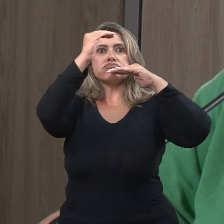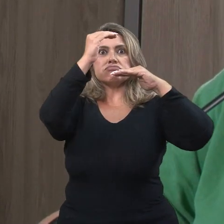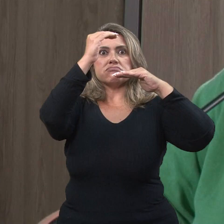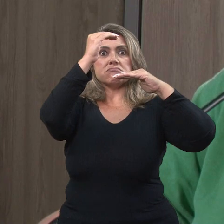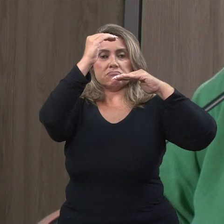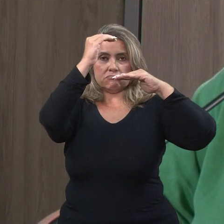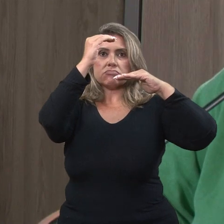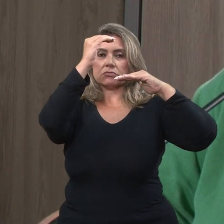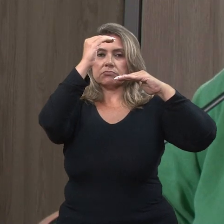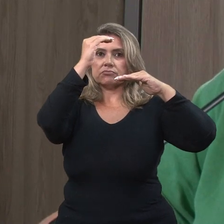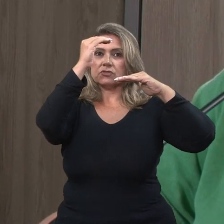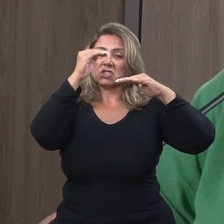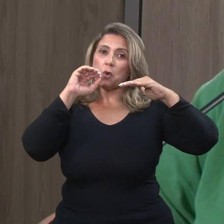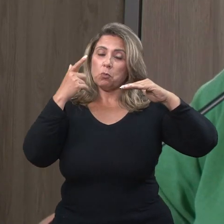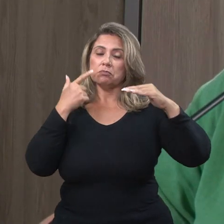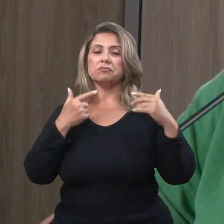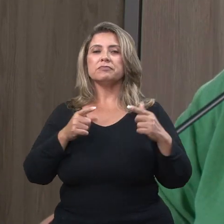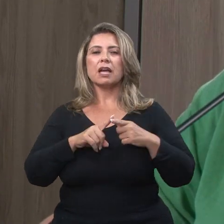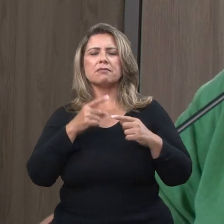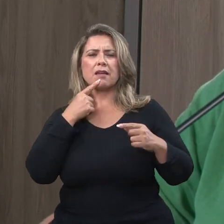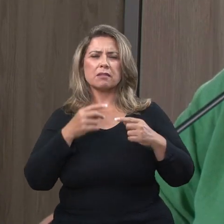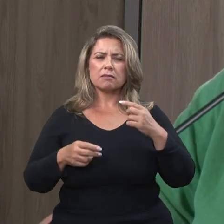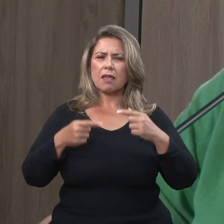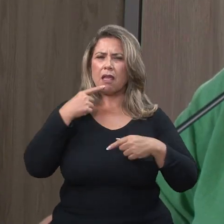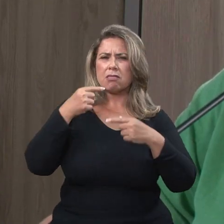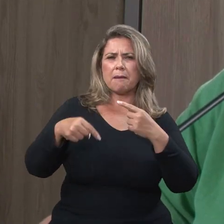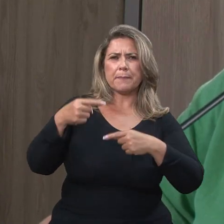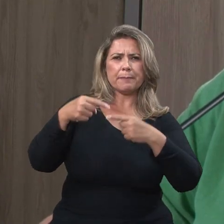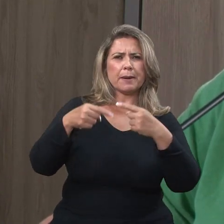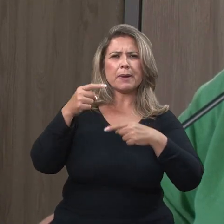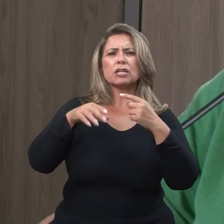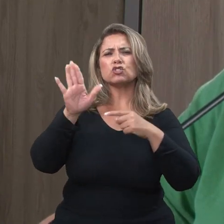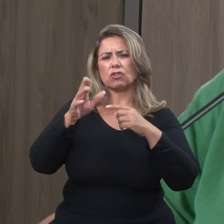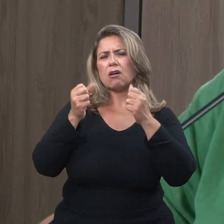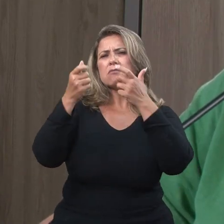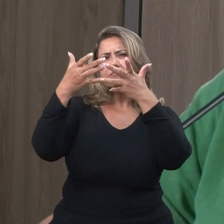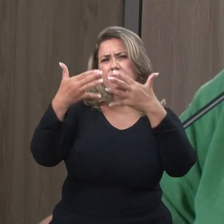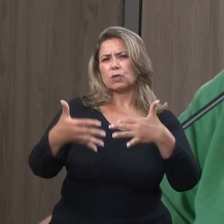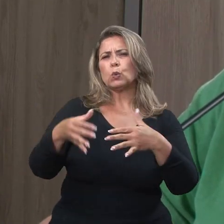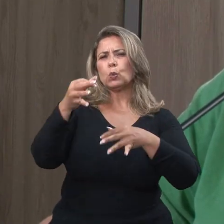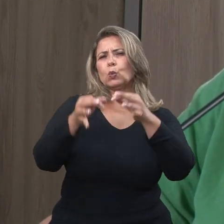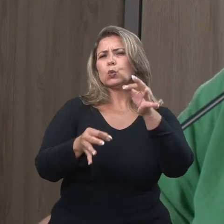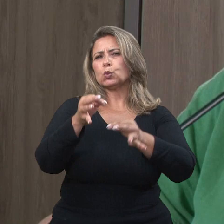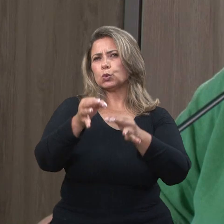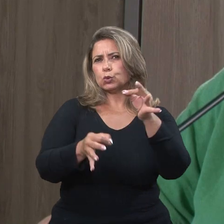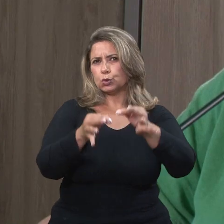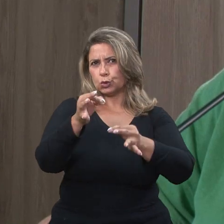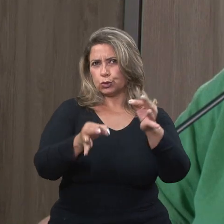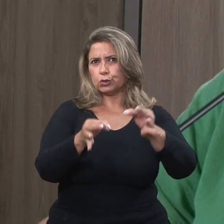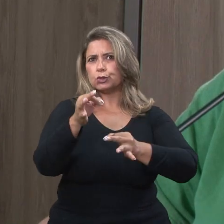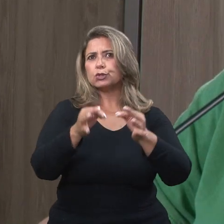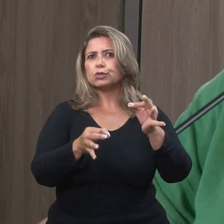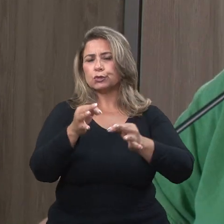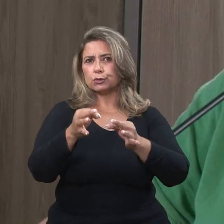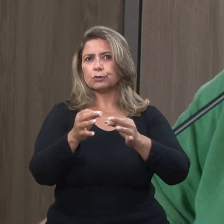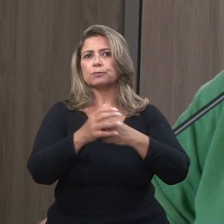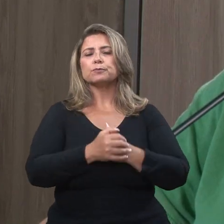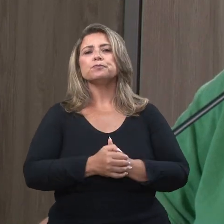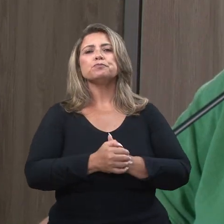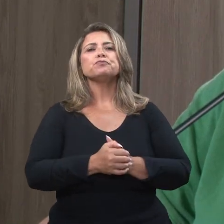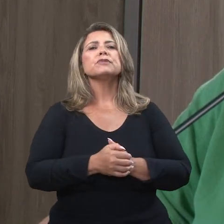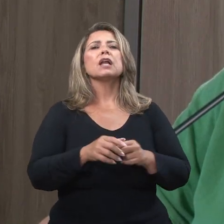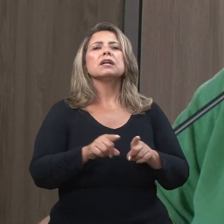ascendência. Tentou-se discutir na Justiça, chegou até o Superior Tribunal de Justiça, essa questão